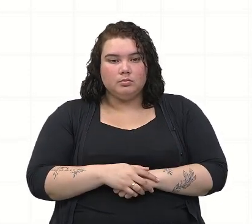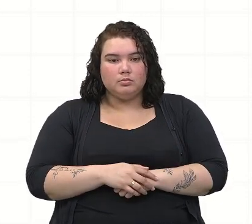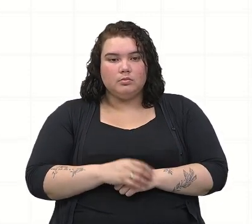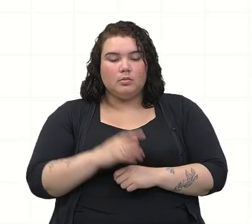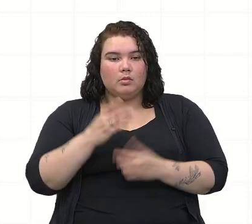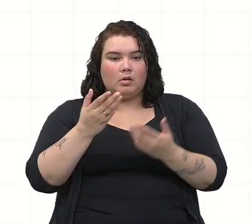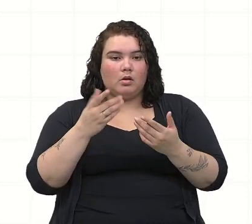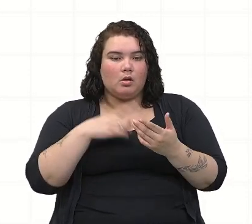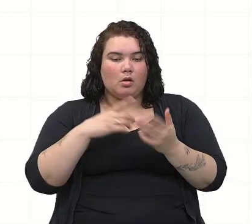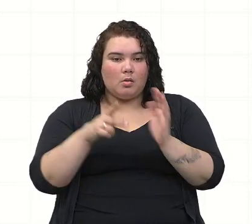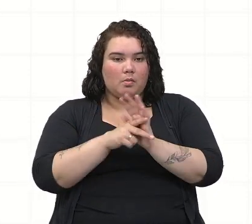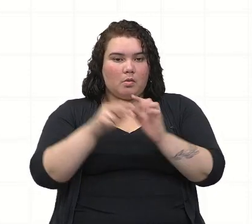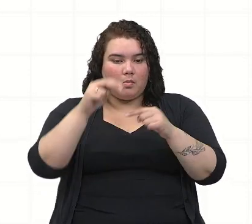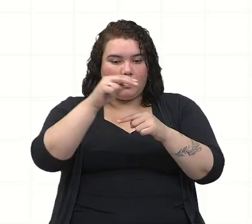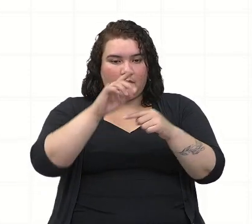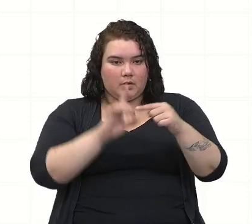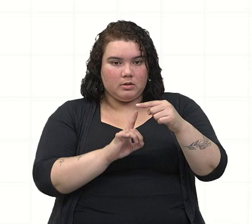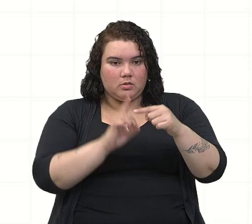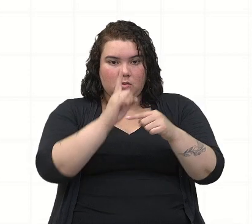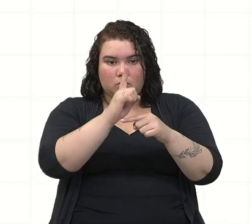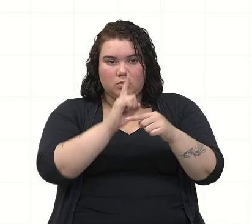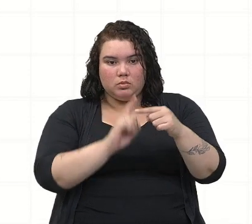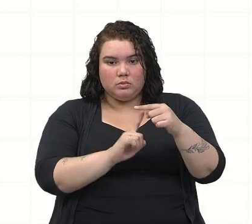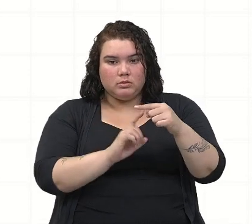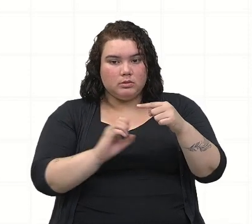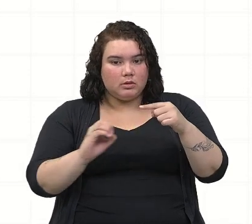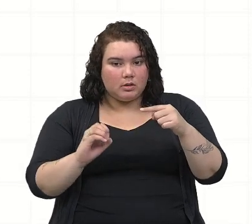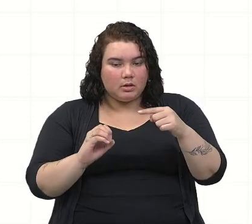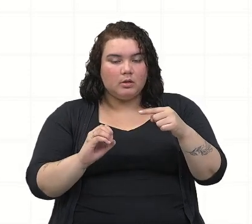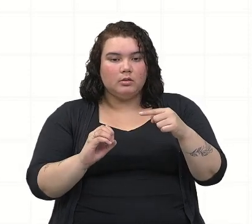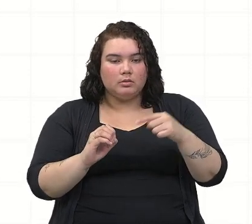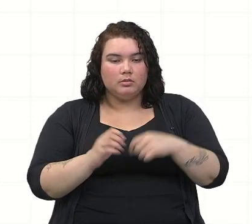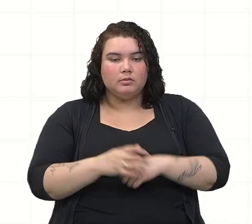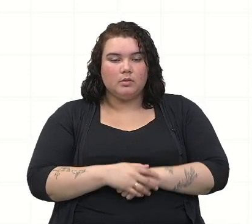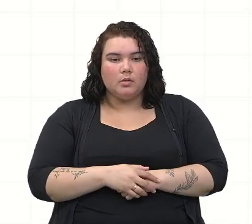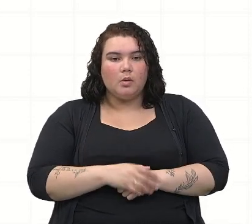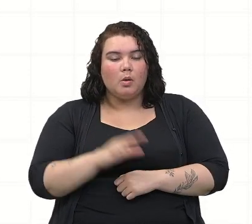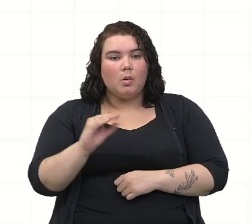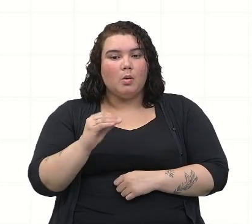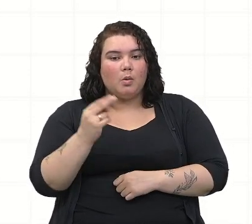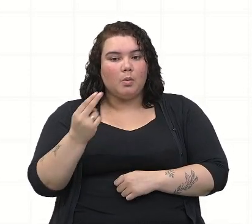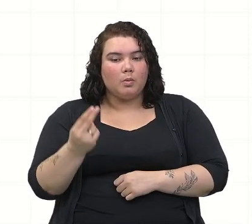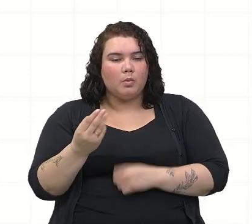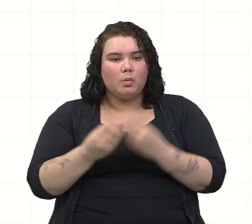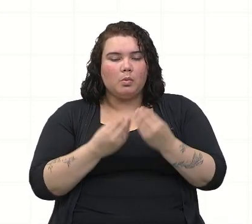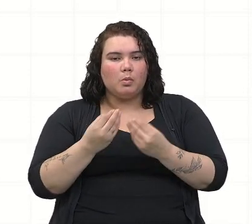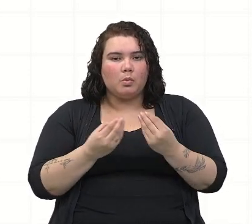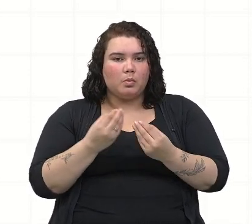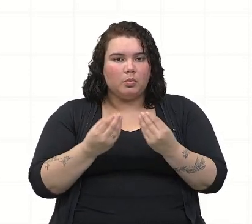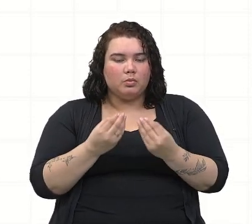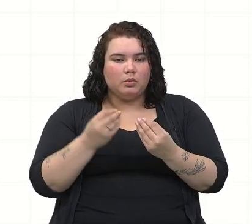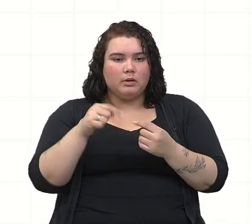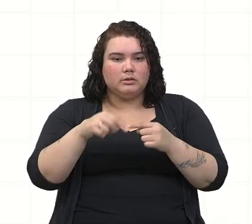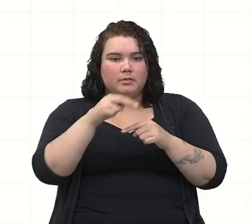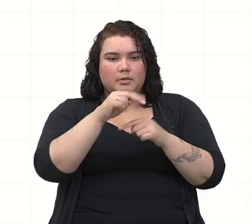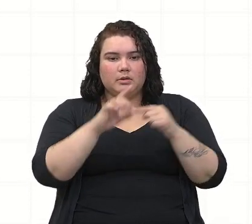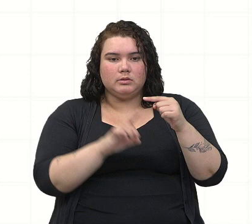ou formato de fração, ou, ó, como que faz a leitura dessa